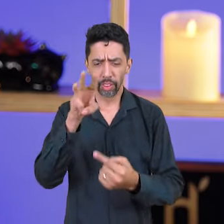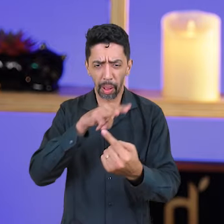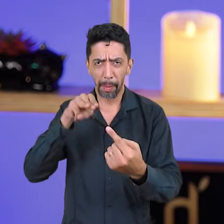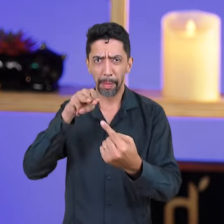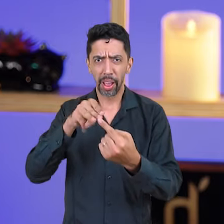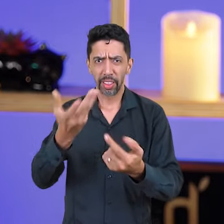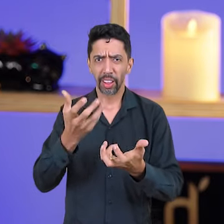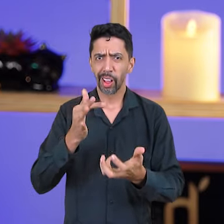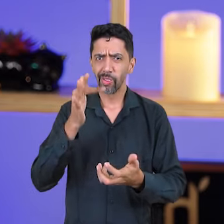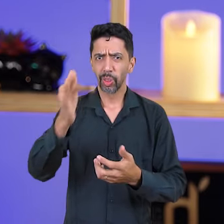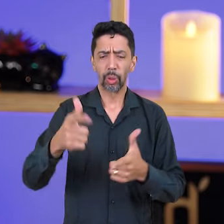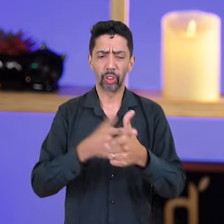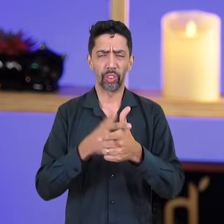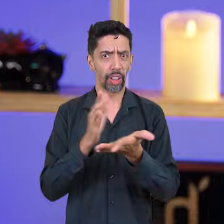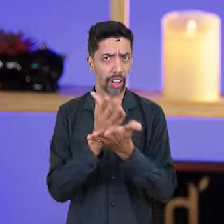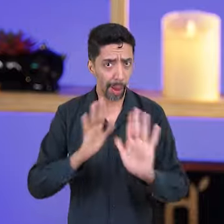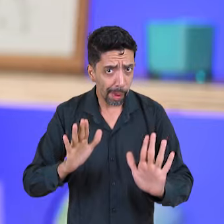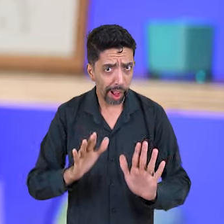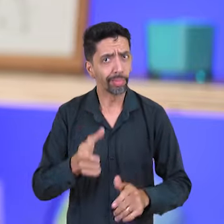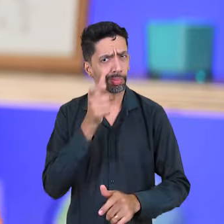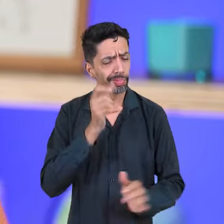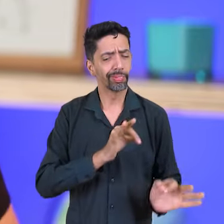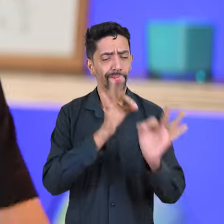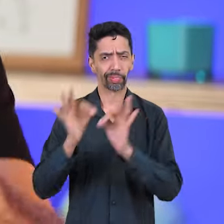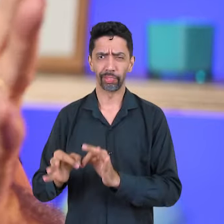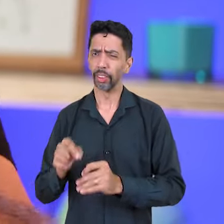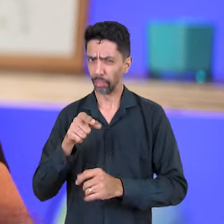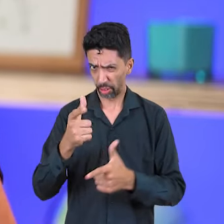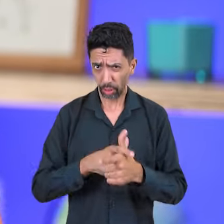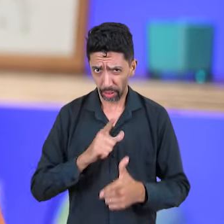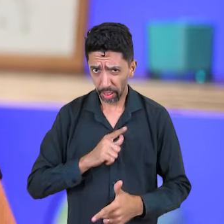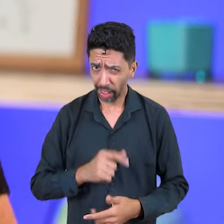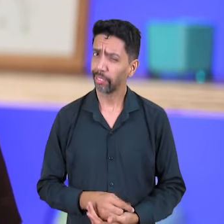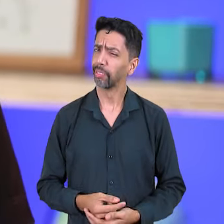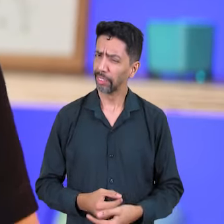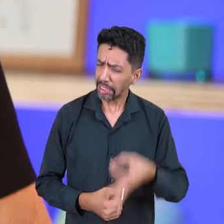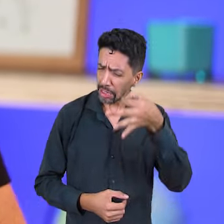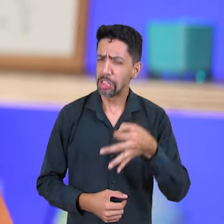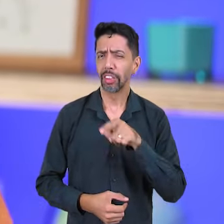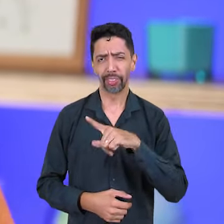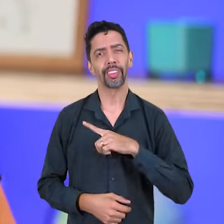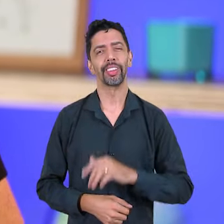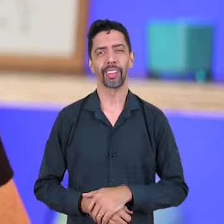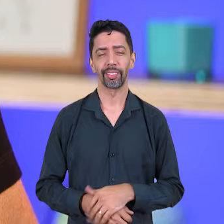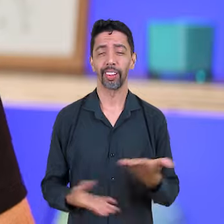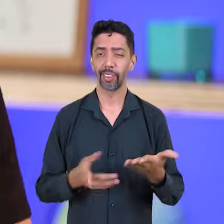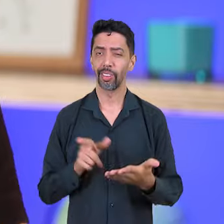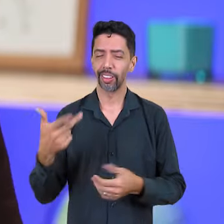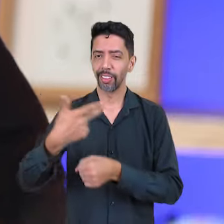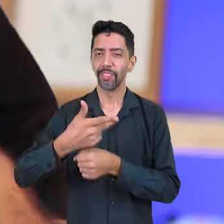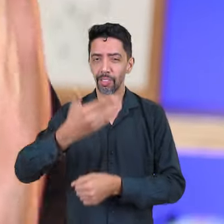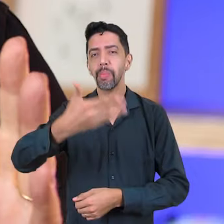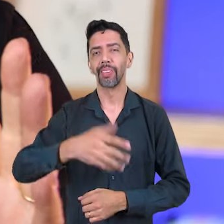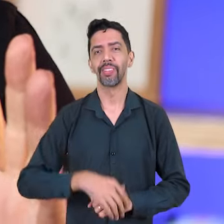Sua meta é sair das dívidas? Assista esse vídeo. Você tem dívidas? Certamente tem. E vou provar aqui neste